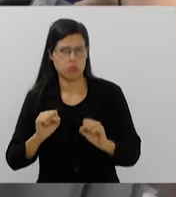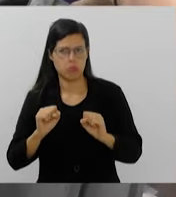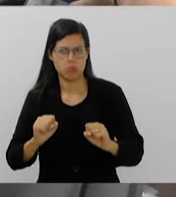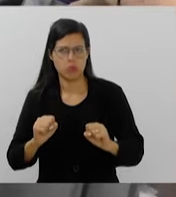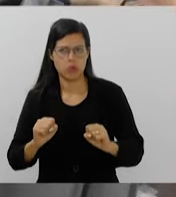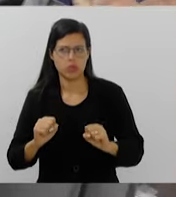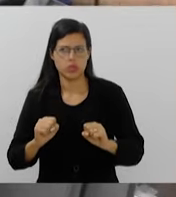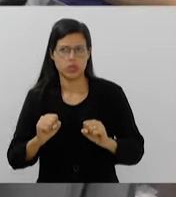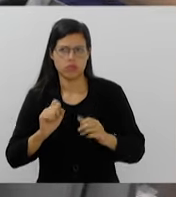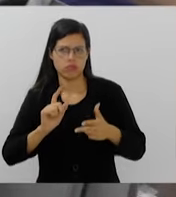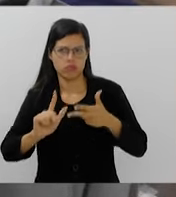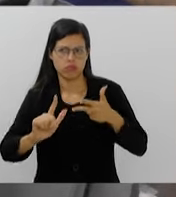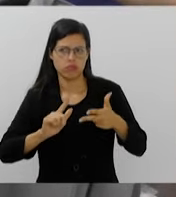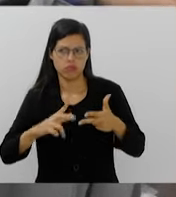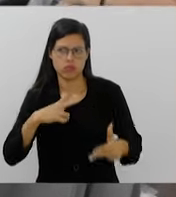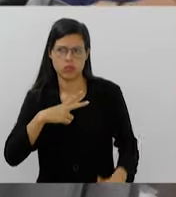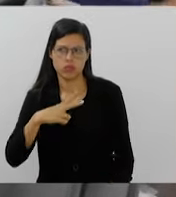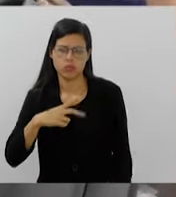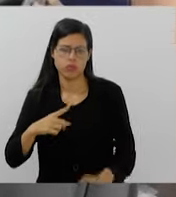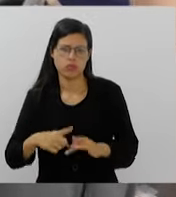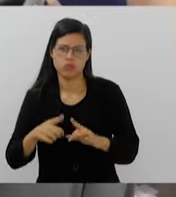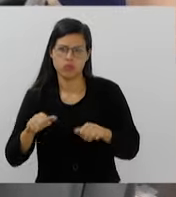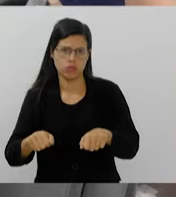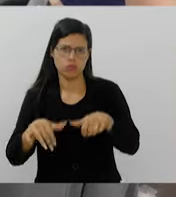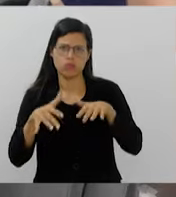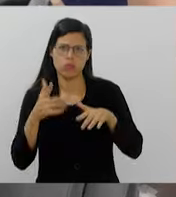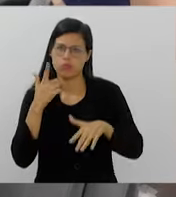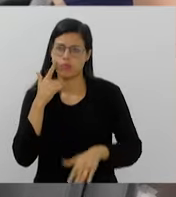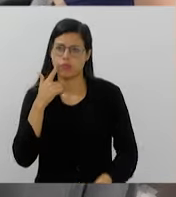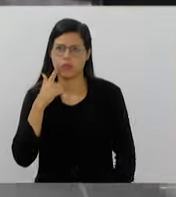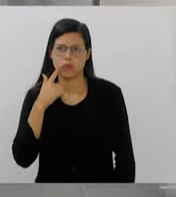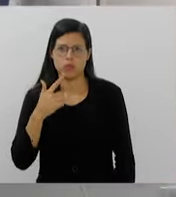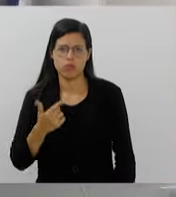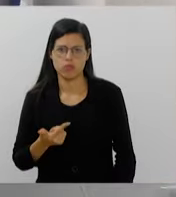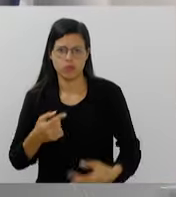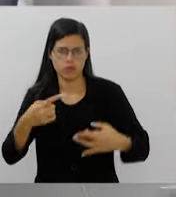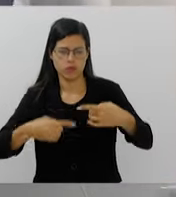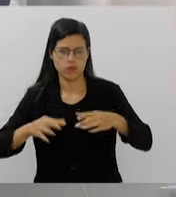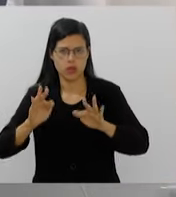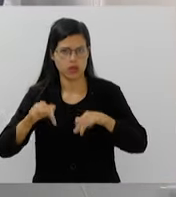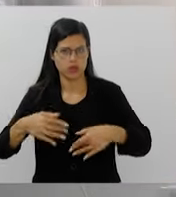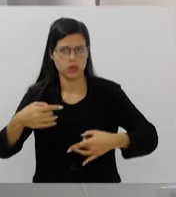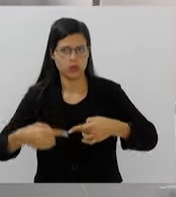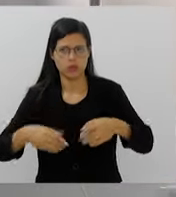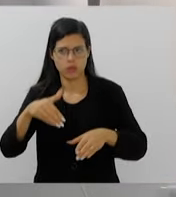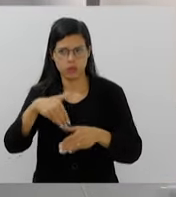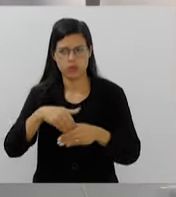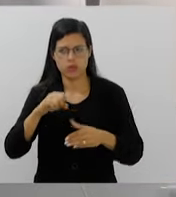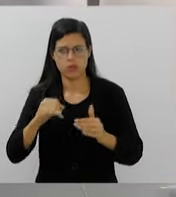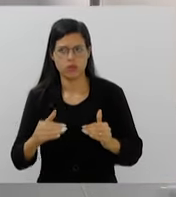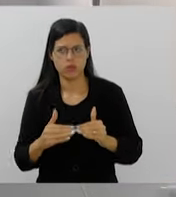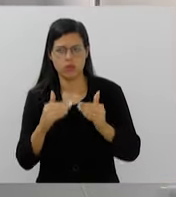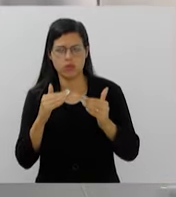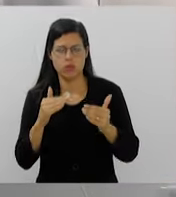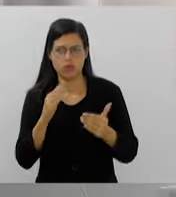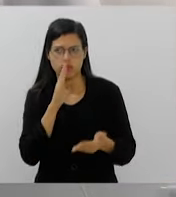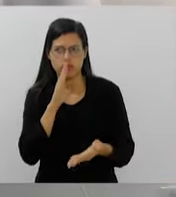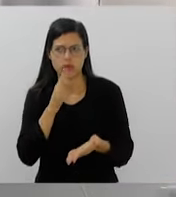privado, mas em plenário a gente... Não havendo quem queira discutir, encerrada a discussão, em votação, os senhores que aprovam permaneçam como